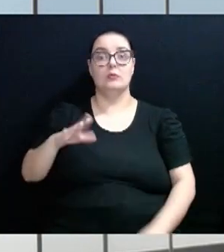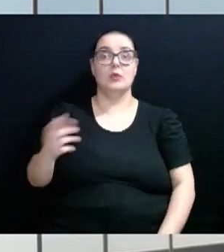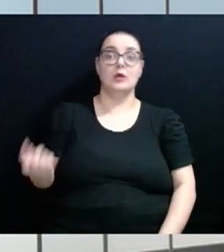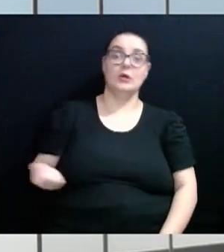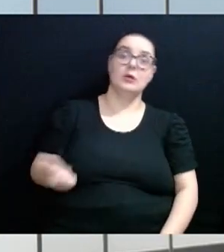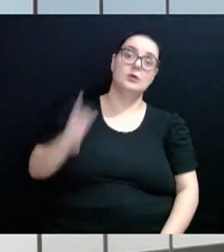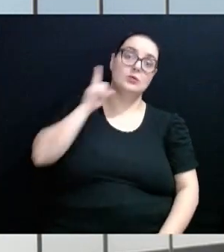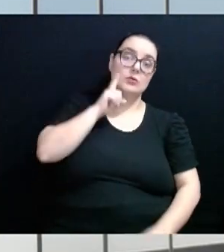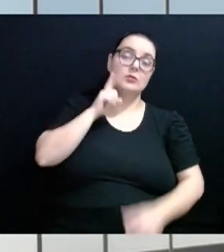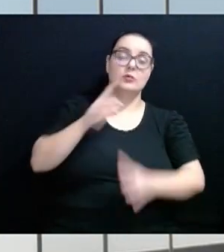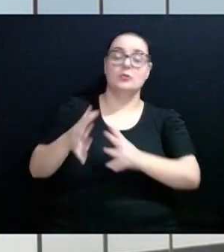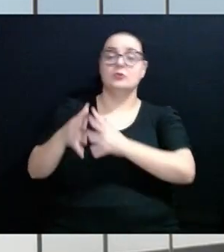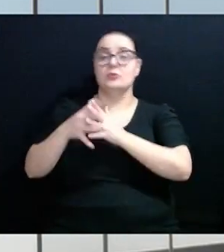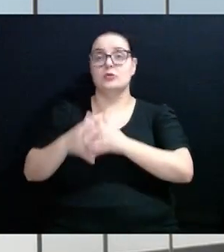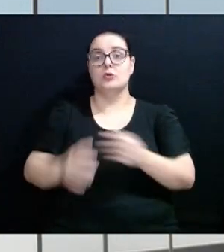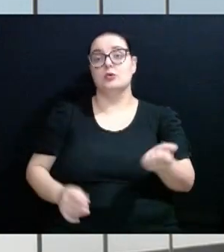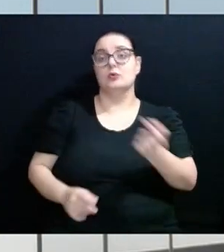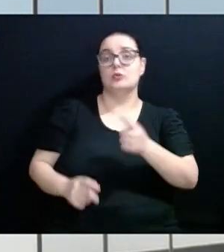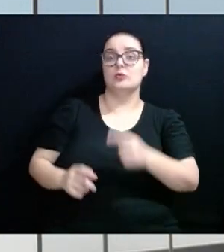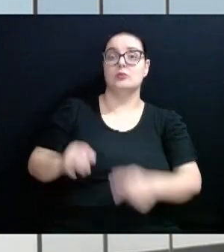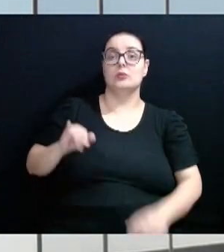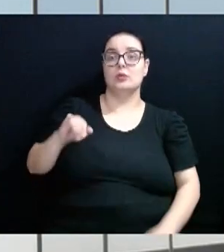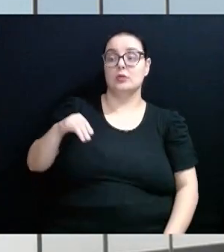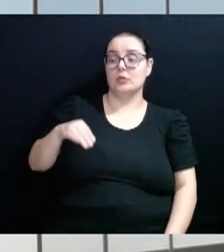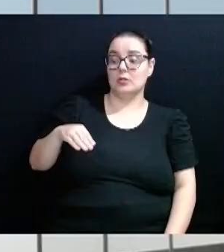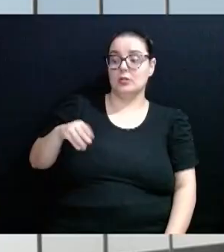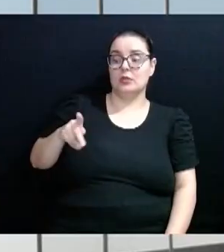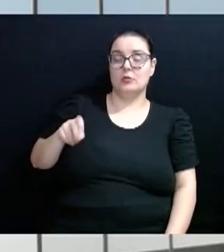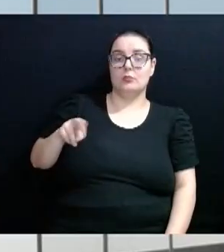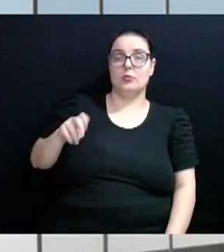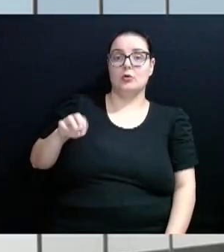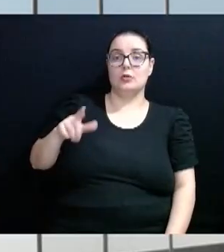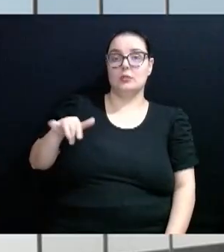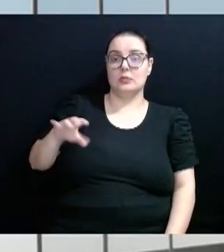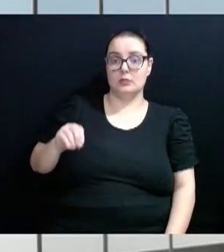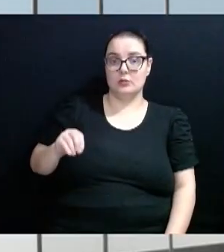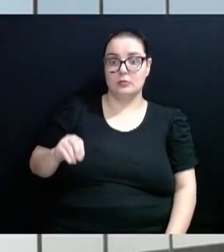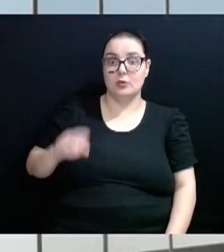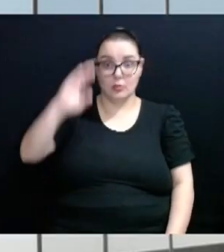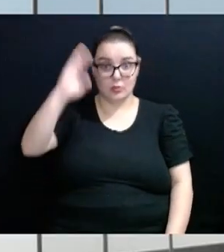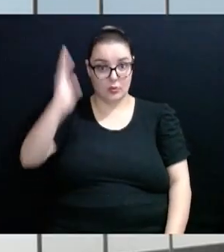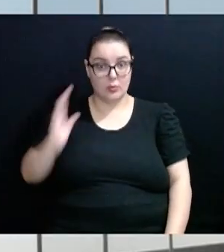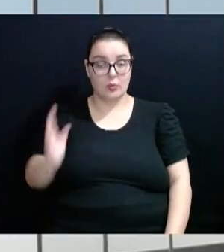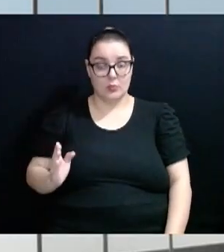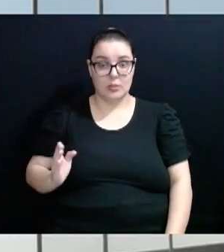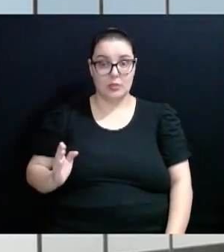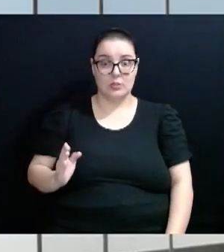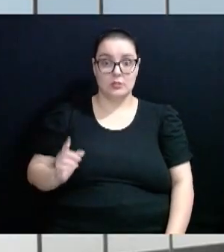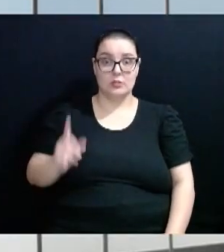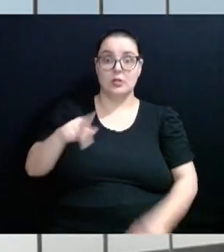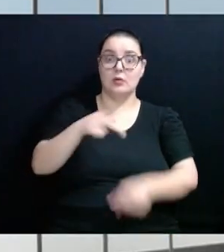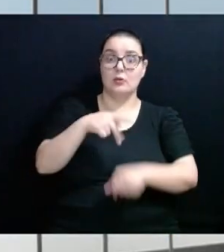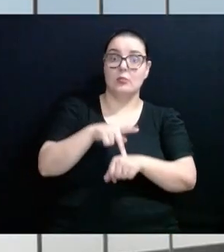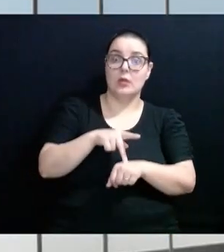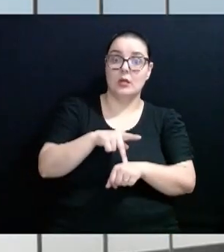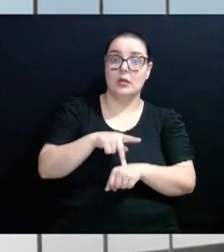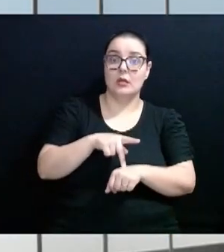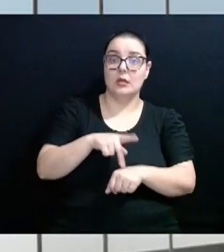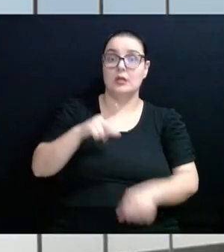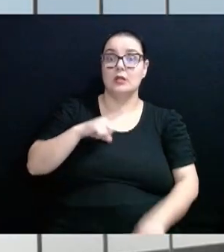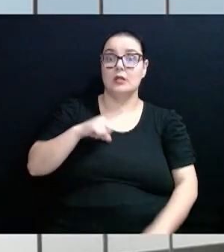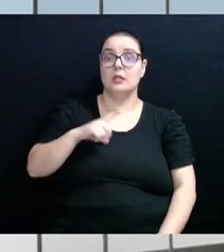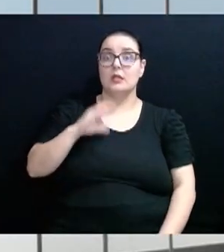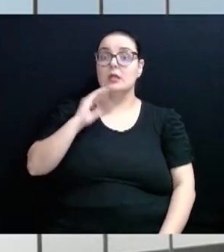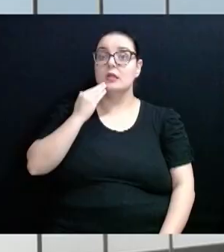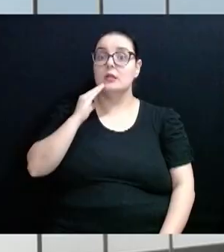que importando, de alguma maneira. O Brasil, né, é o país que tem déficit comercial com os